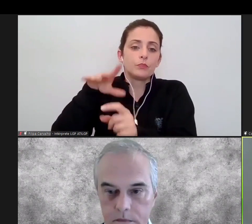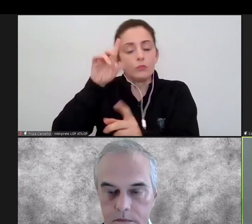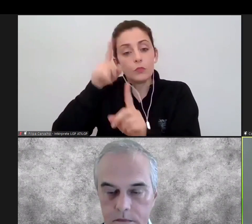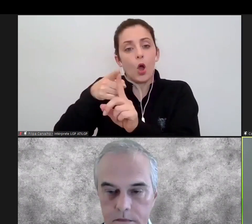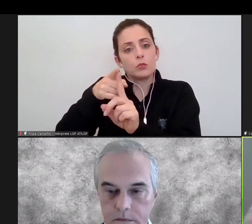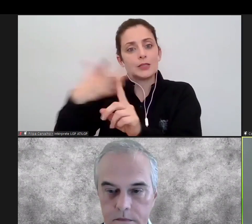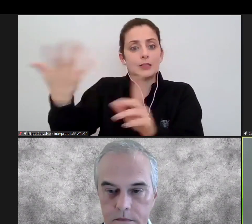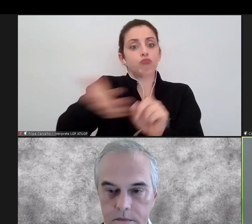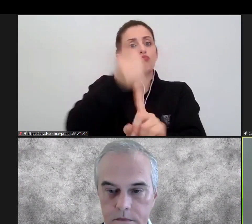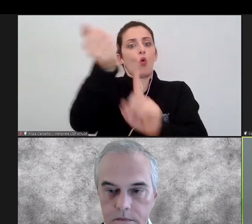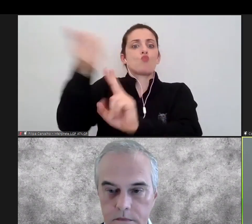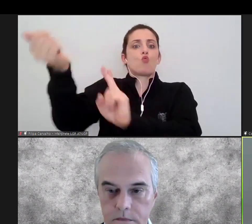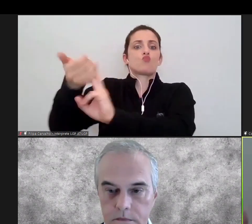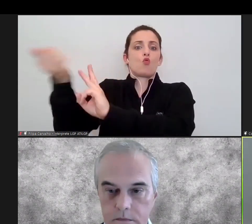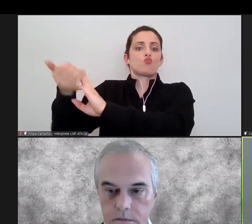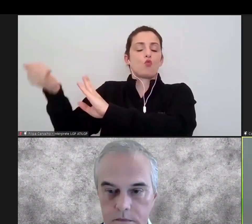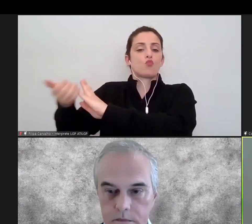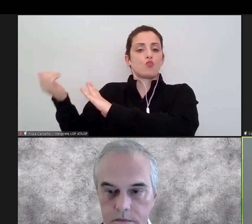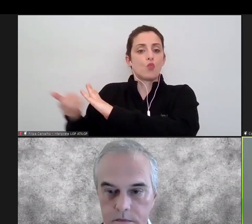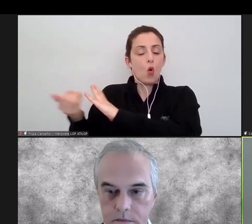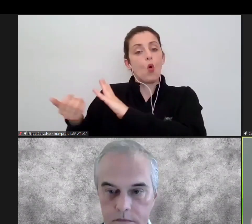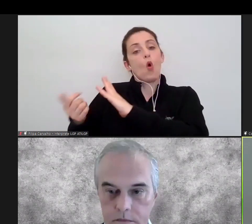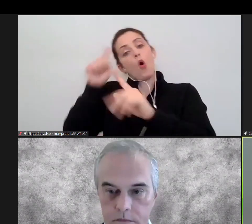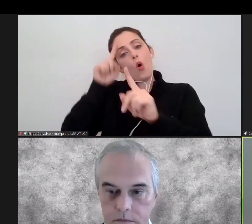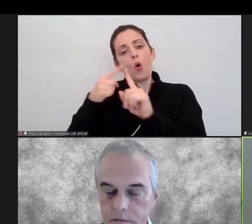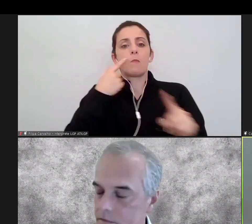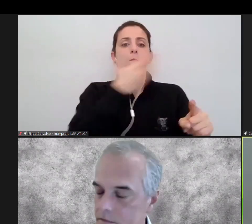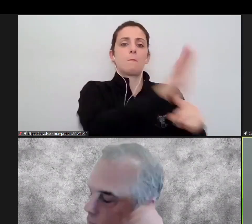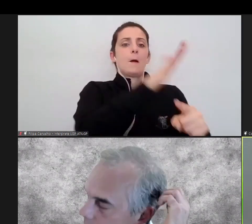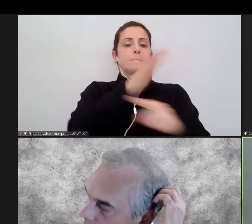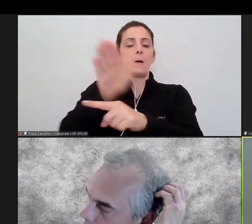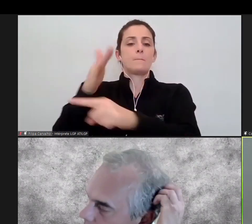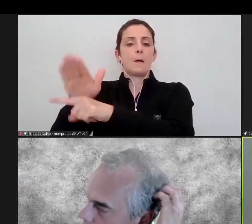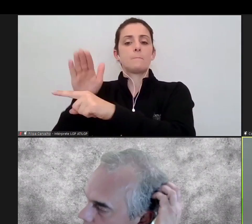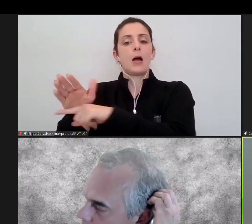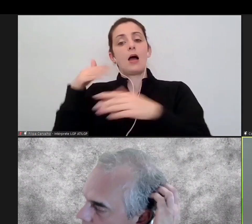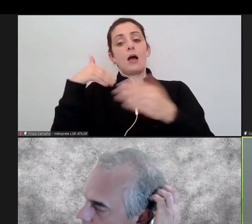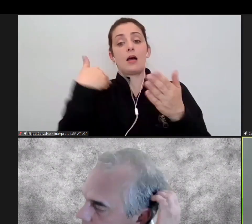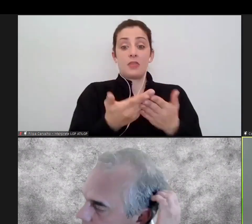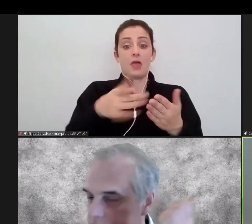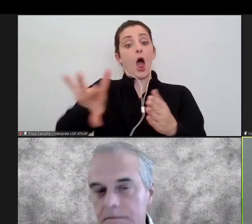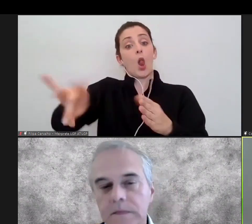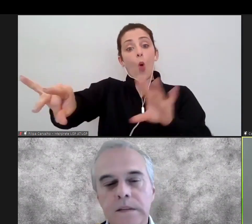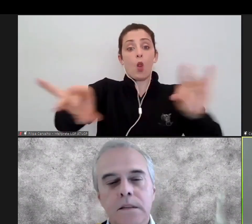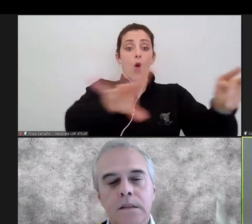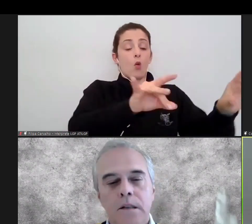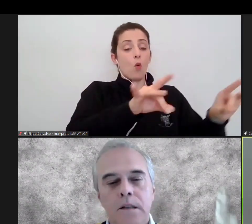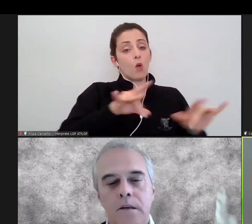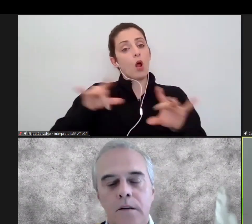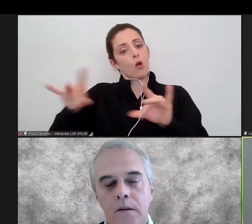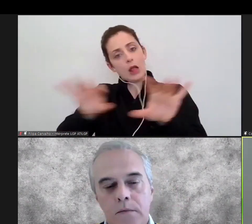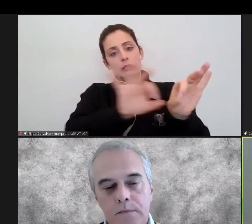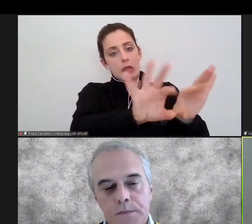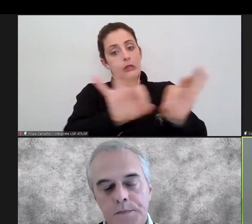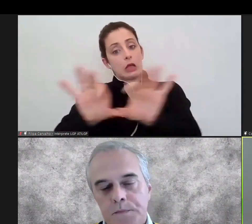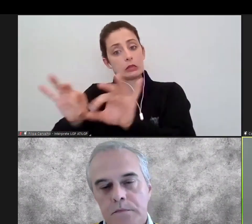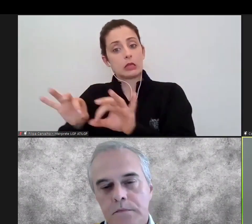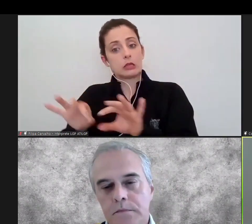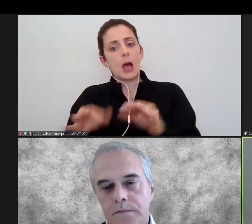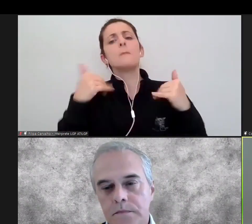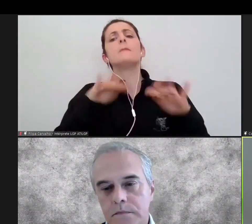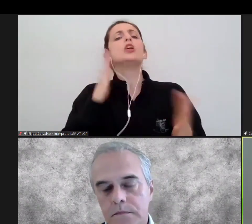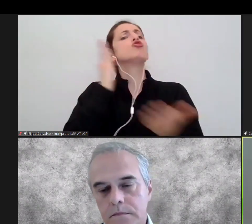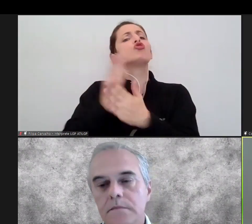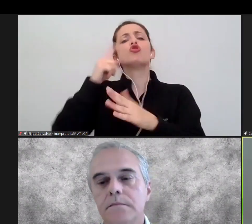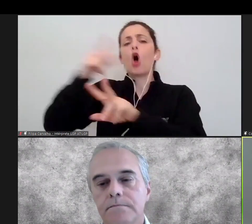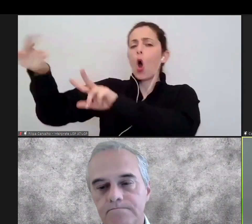resultados destas iniciativas para podermos partilhar e conseguir replicar isto em mais locais. No entanto, esta é uma questão que não afeta só os migrantes, mas